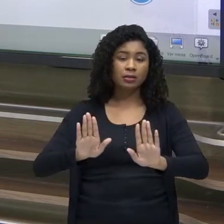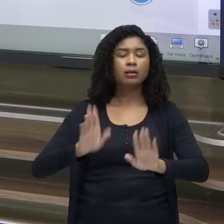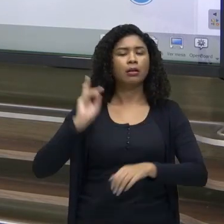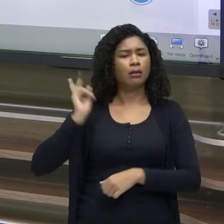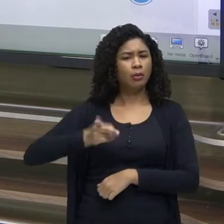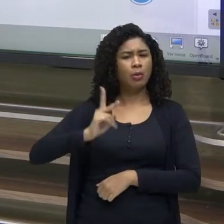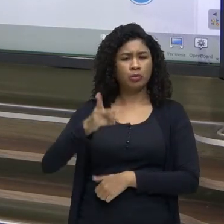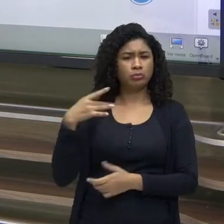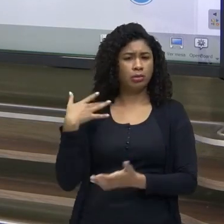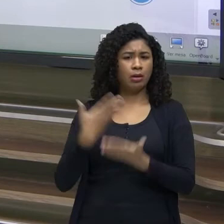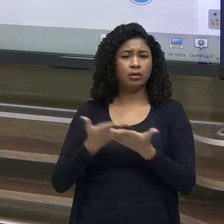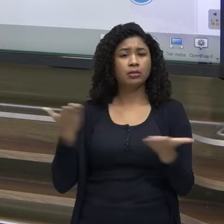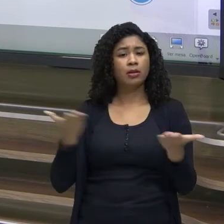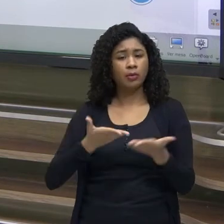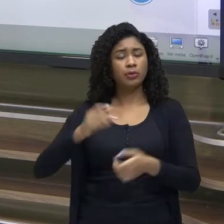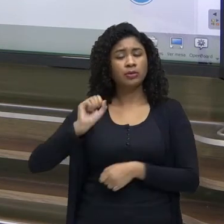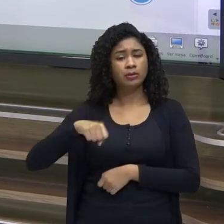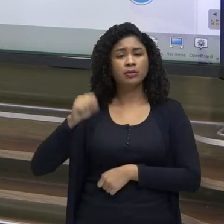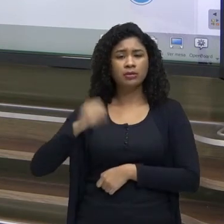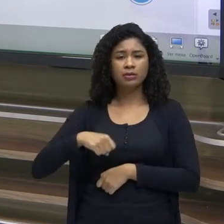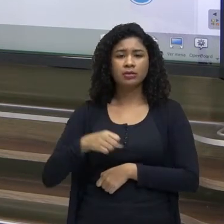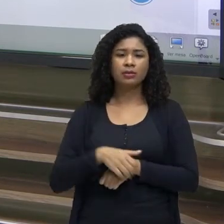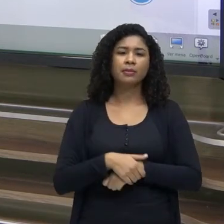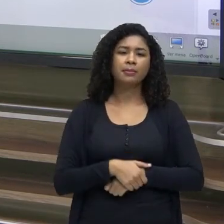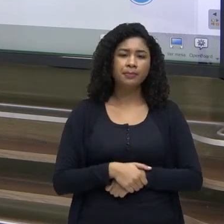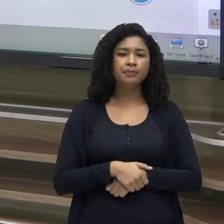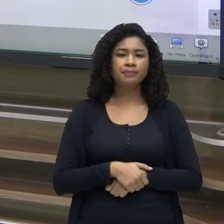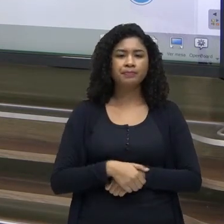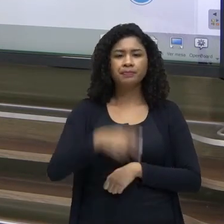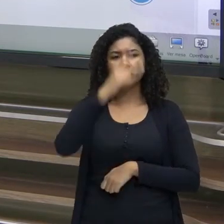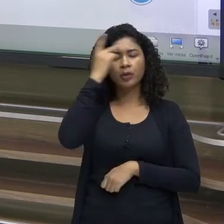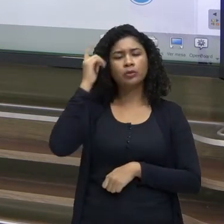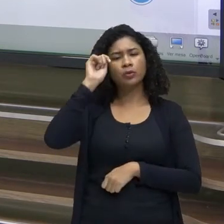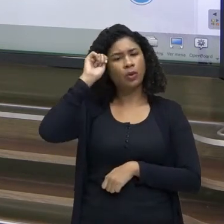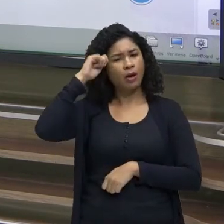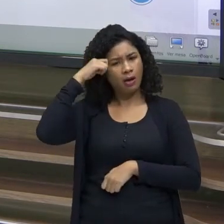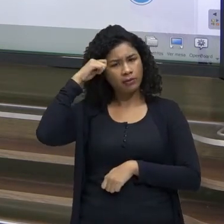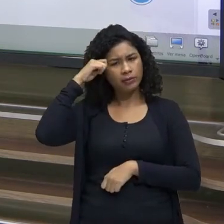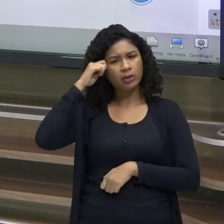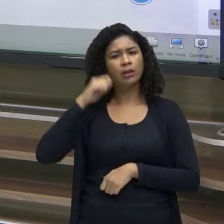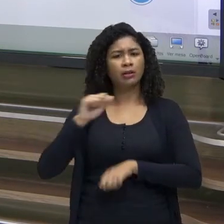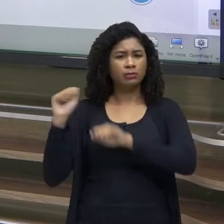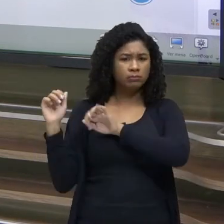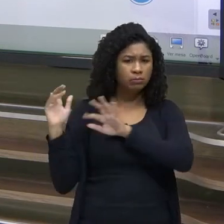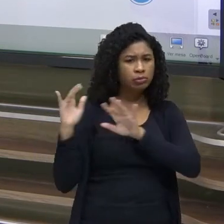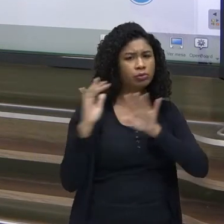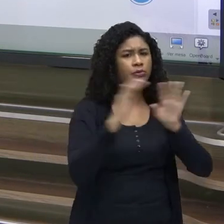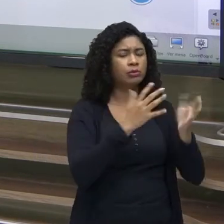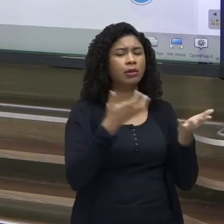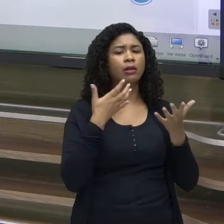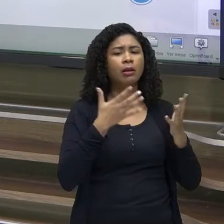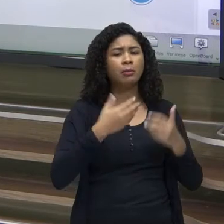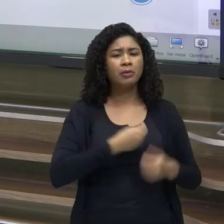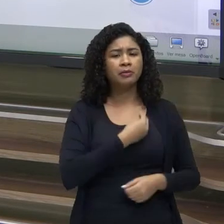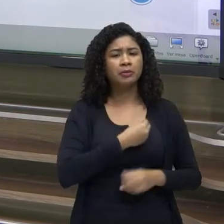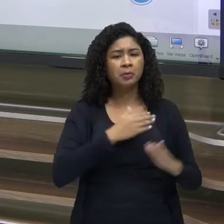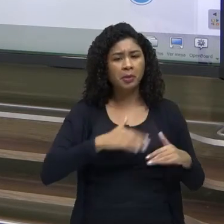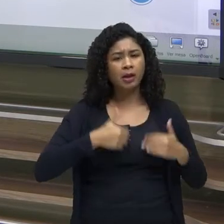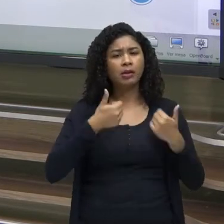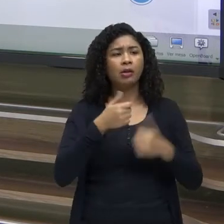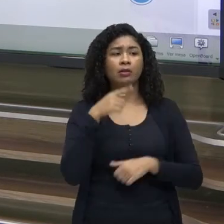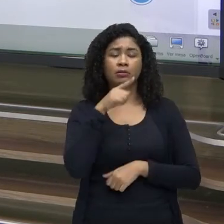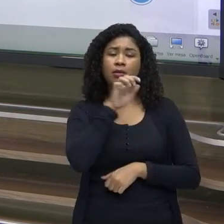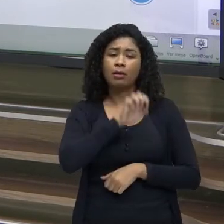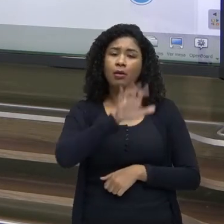ainda acontece ainda. Muitos africanos, principalmente, deixam seu continente em busca de condições melhores de vida lá